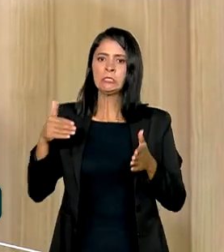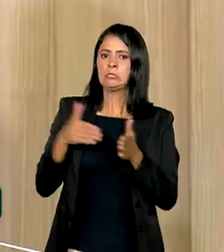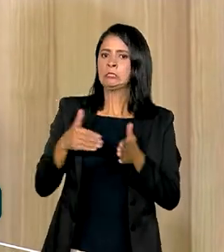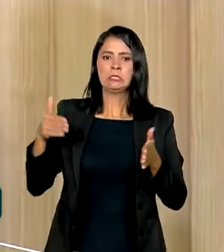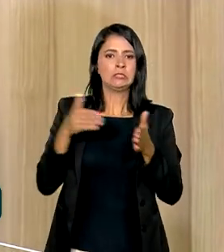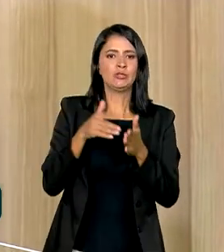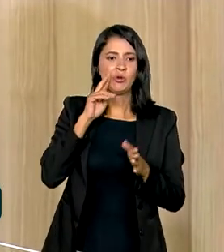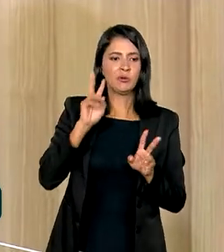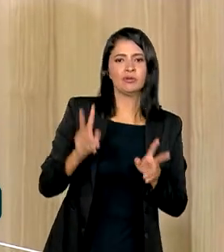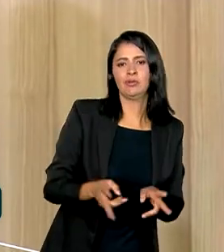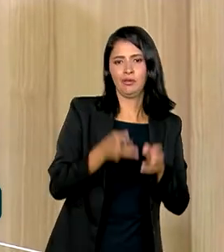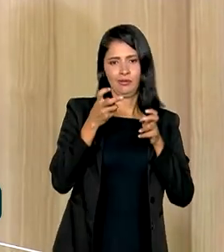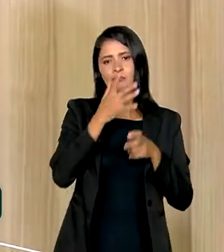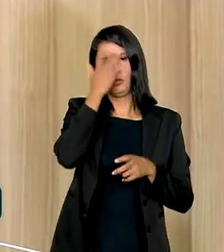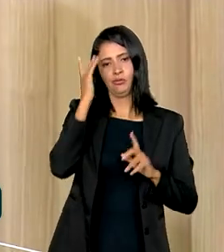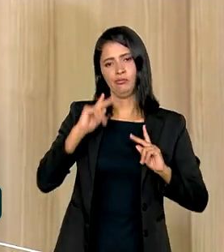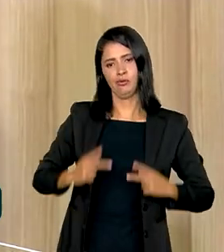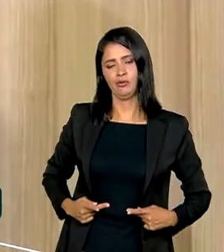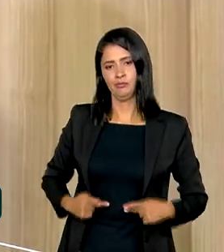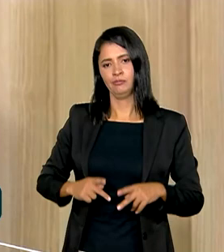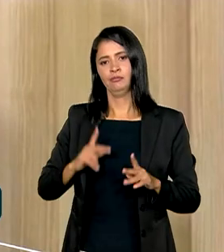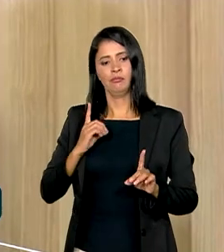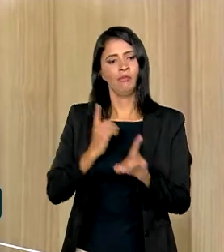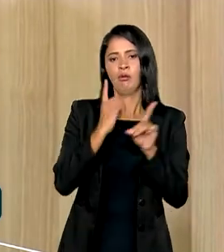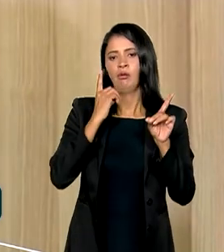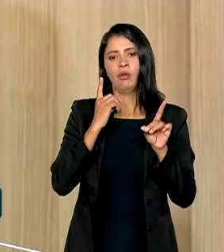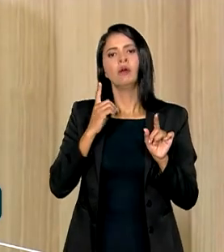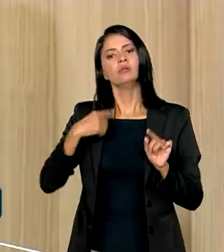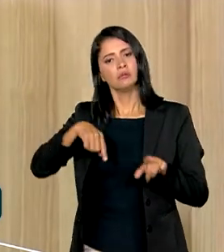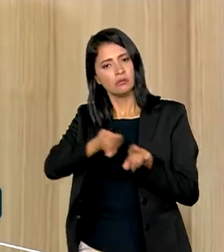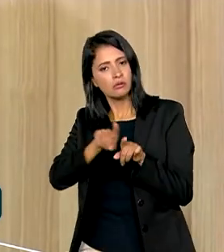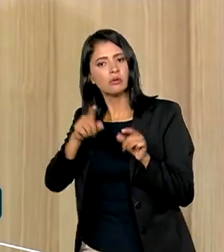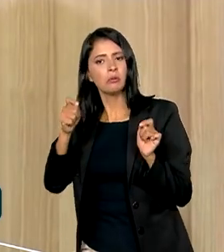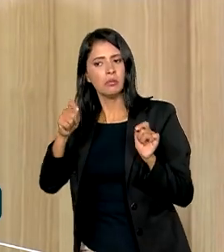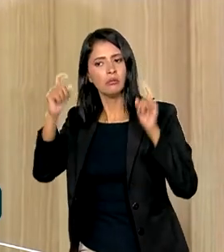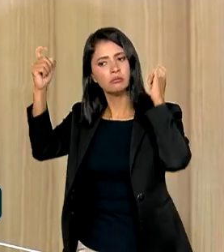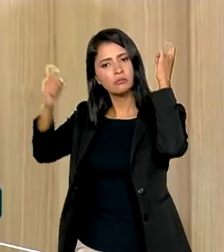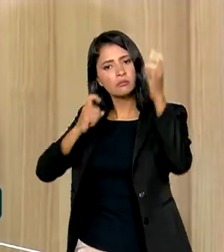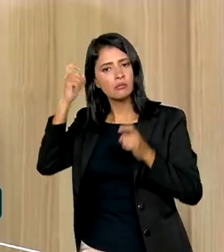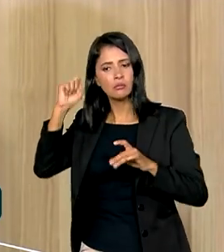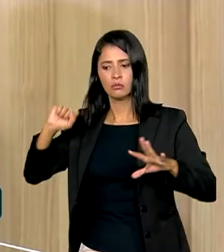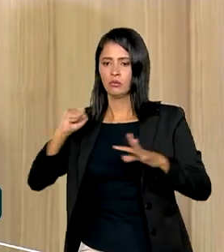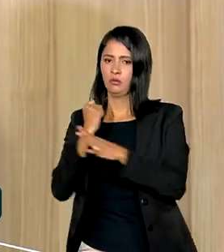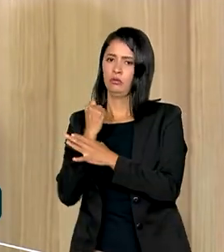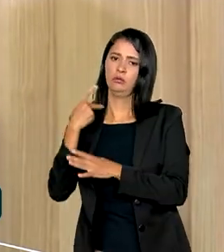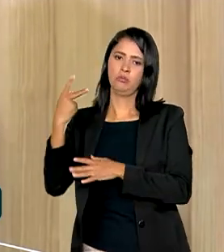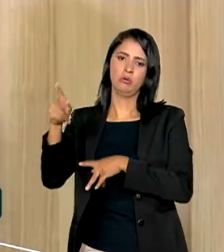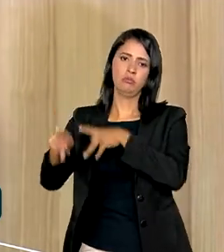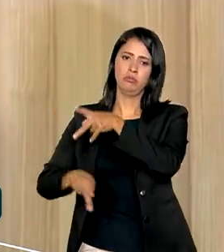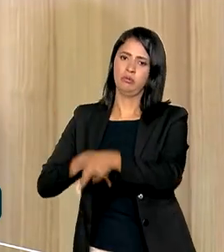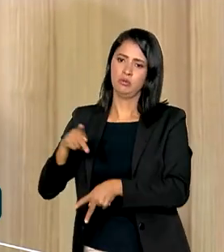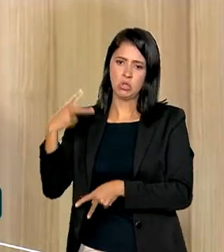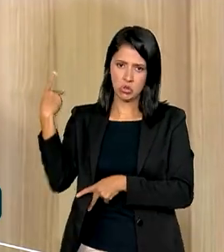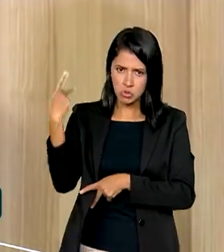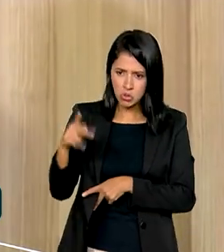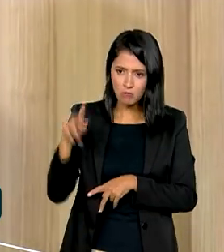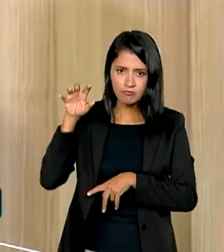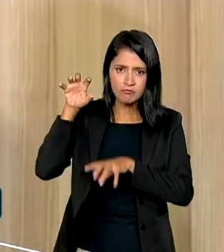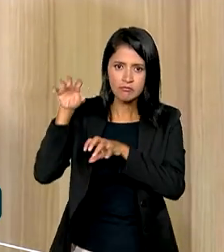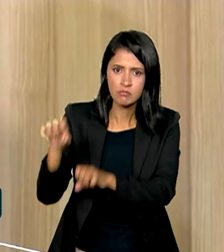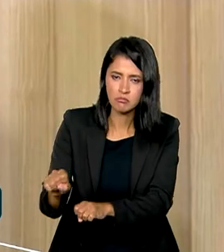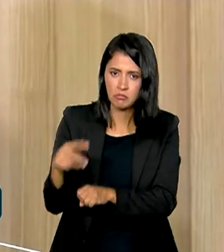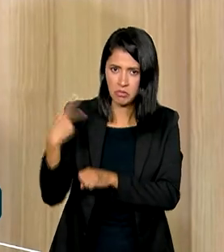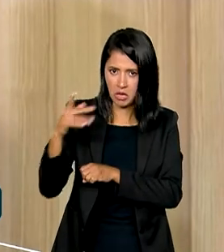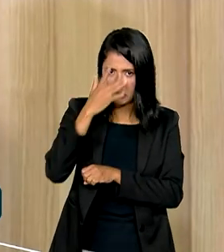de pessoas humanas. Nós estamos também muito preocupados com a segurança da população, não apenas com a captura